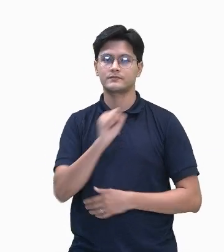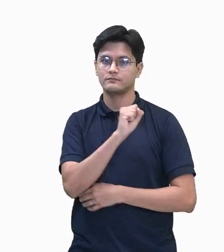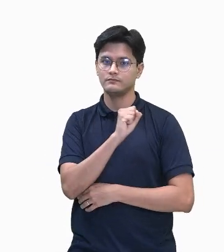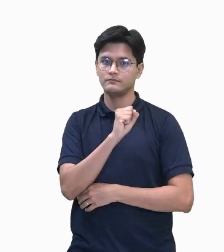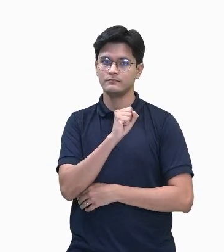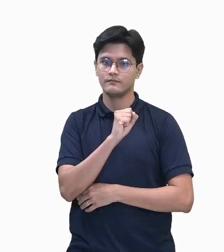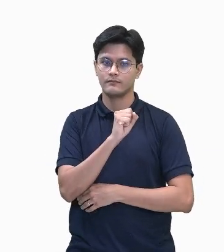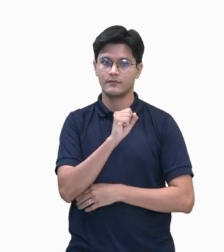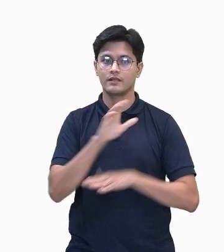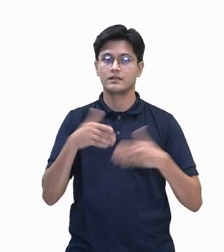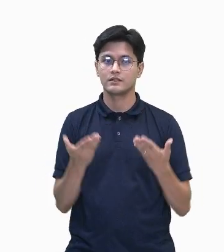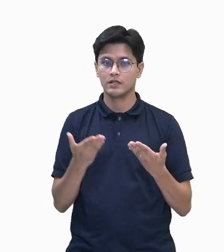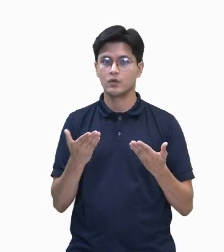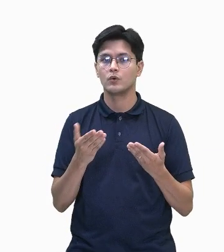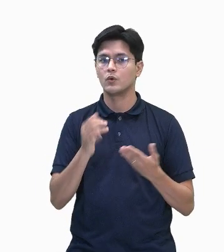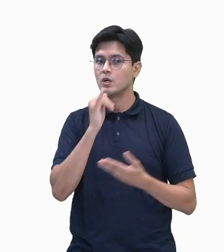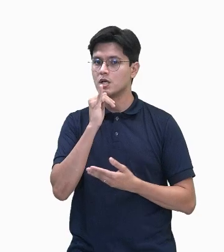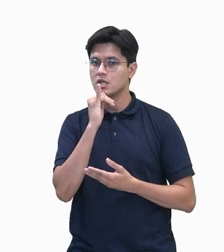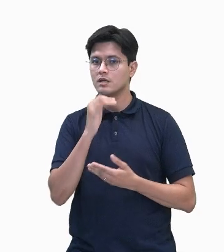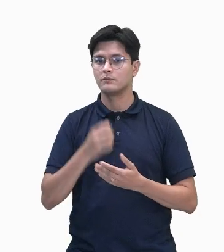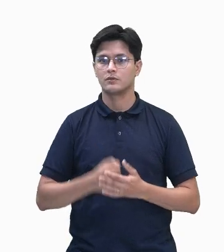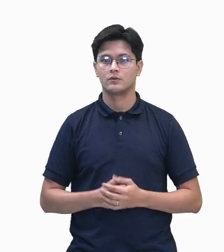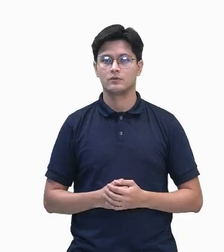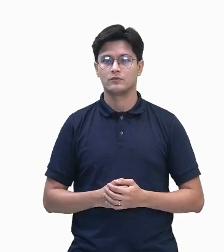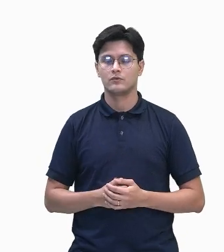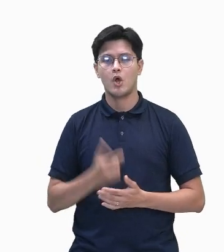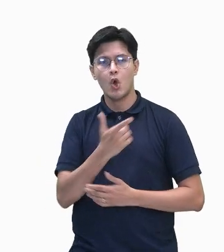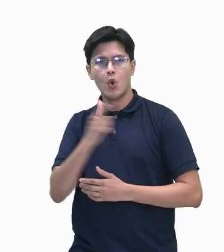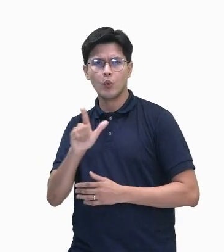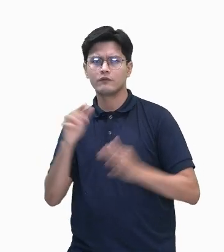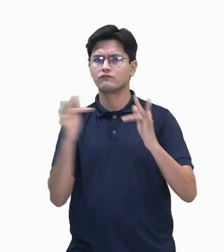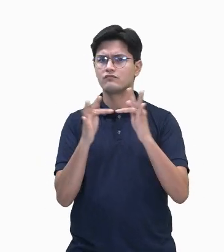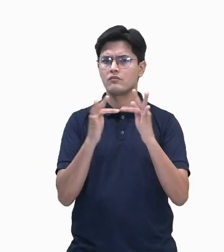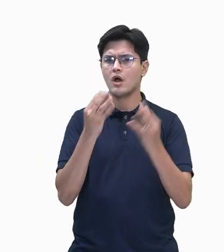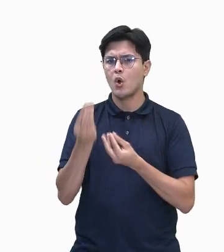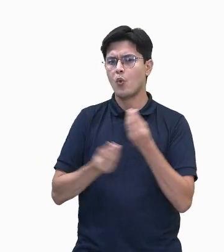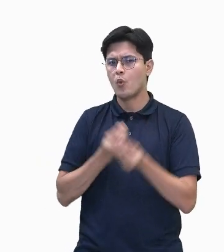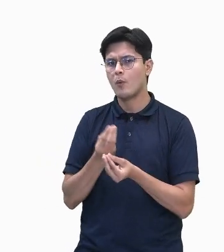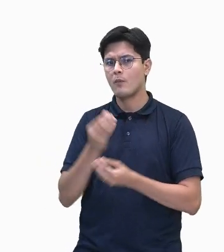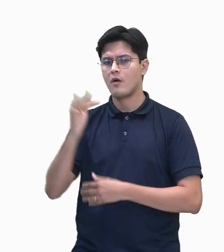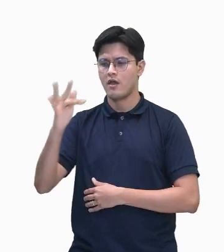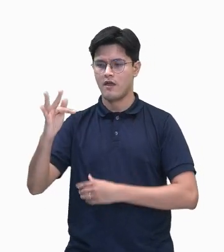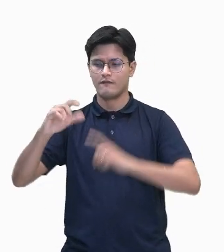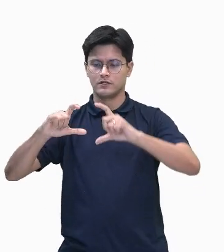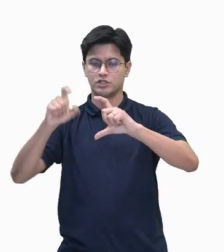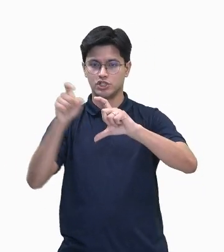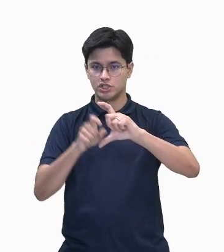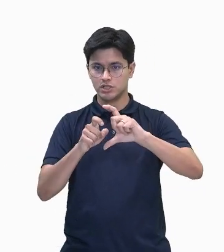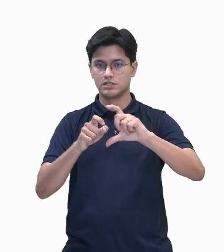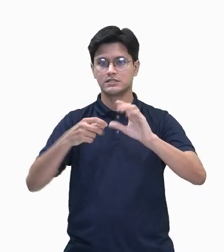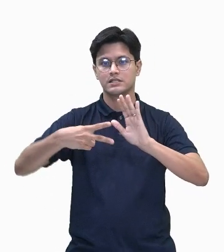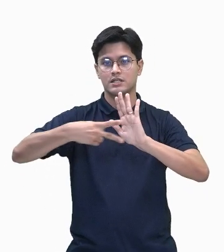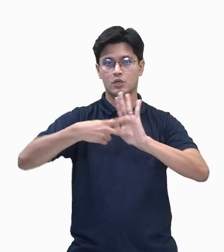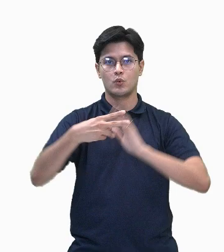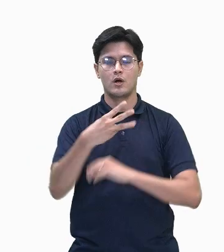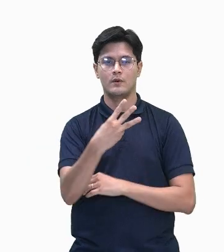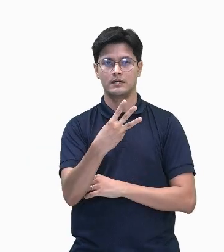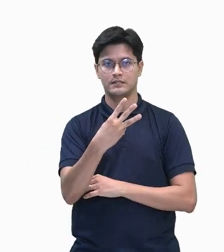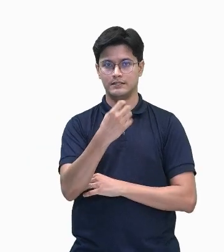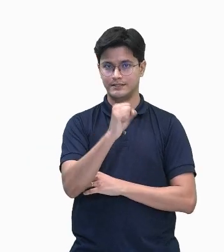kW, você vai pagar 90 centavos por kW. Aí, pessoal, a outra função vai ficar assim, ó. F de x é igual a